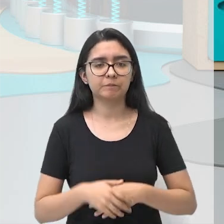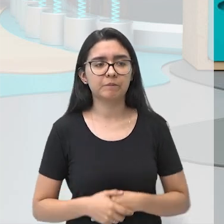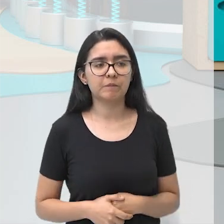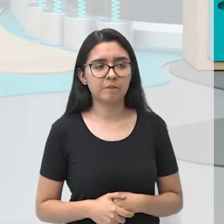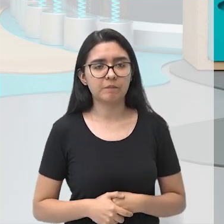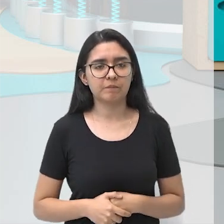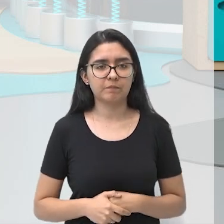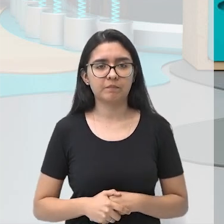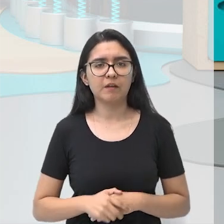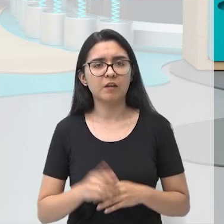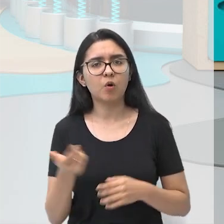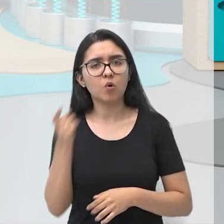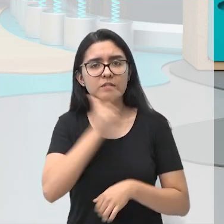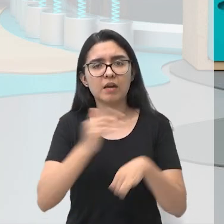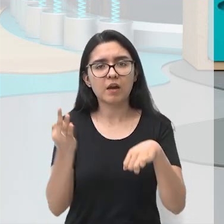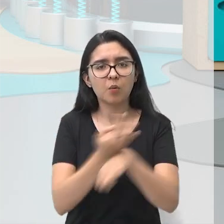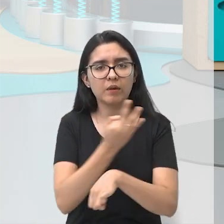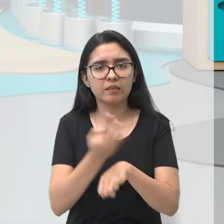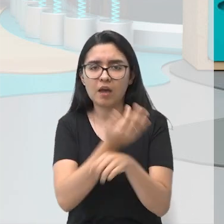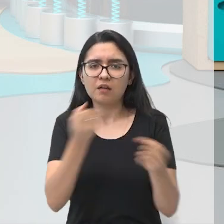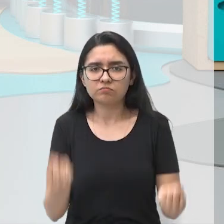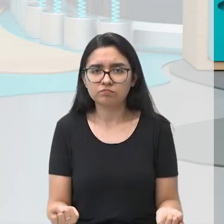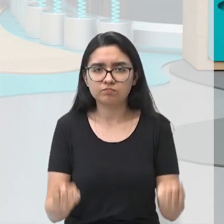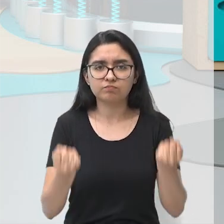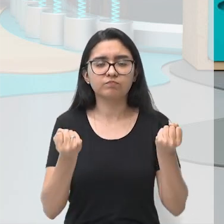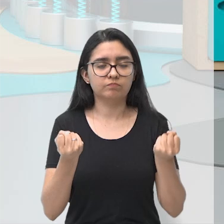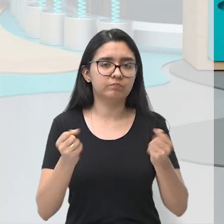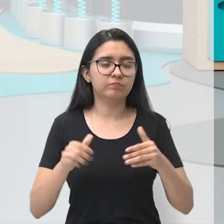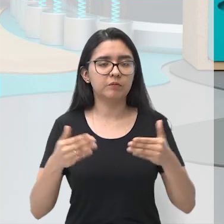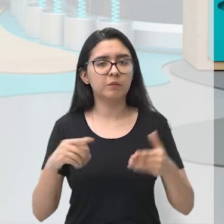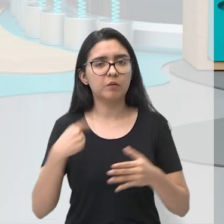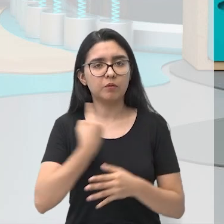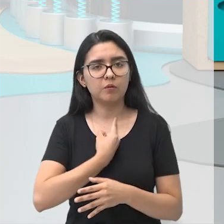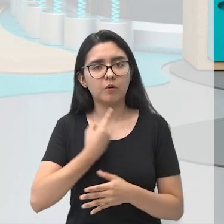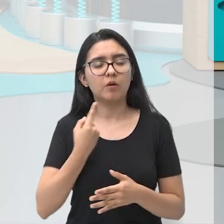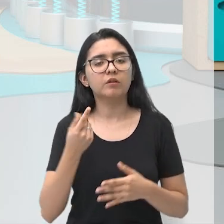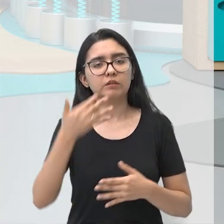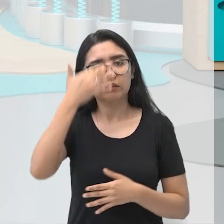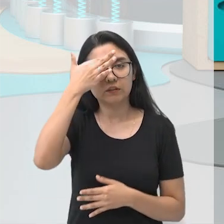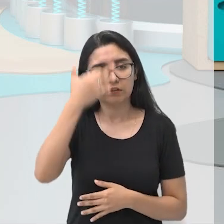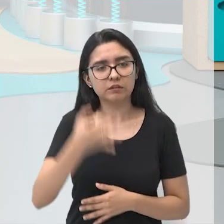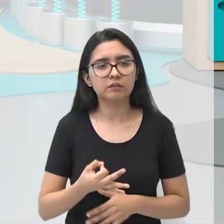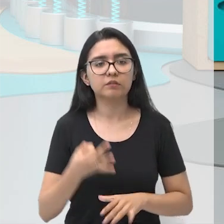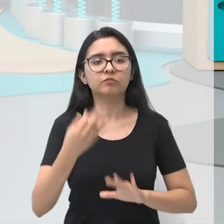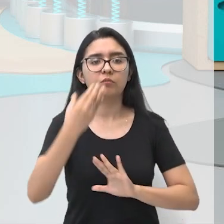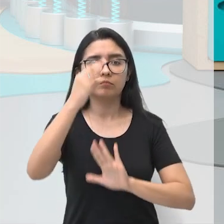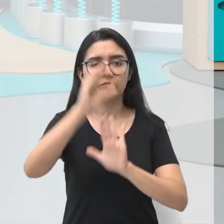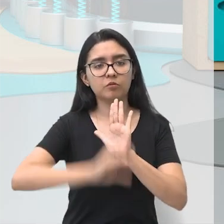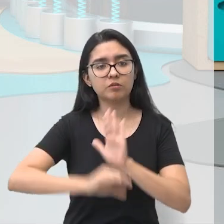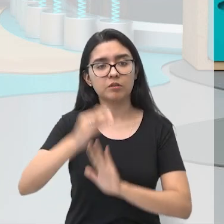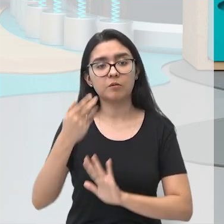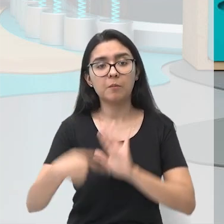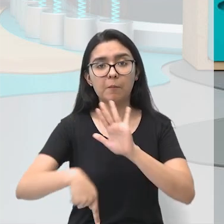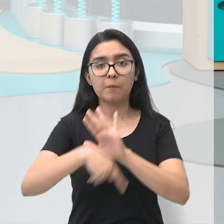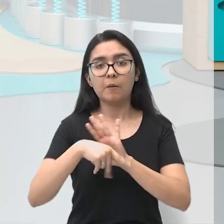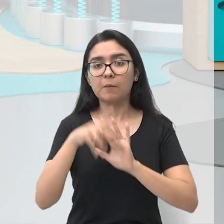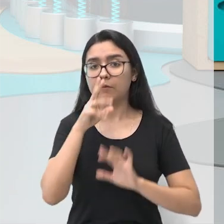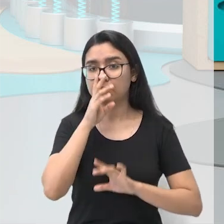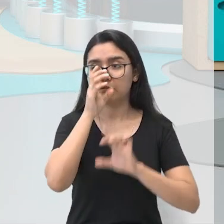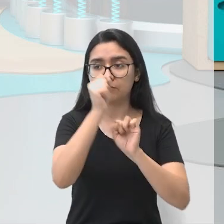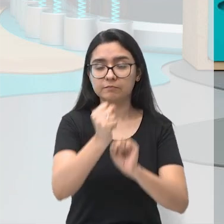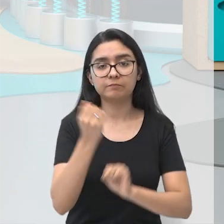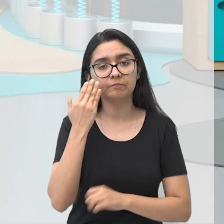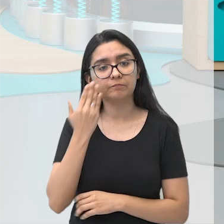equivalente à carga, ok? E para a gente continuar entendendo um pouco mais, olha só a definição de força, aparece para nós, é a capacidade